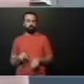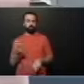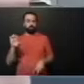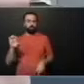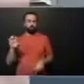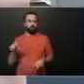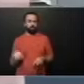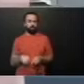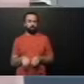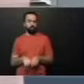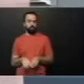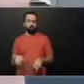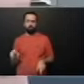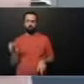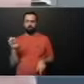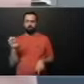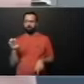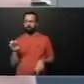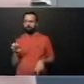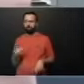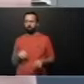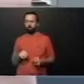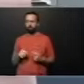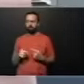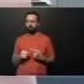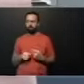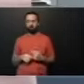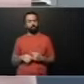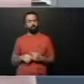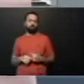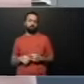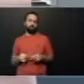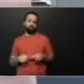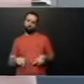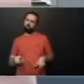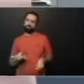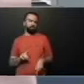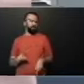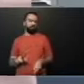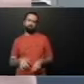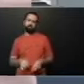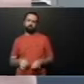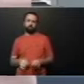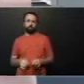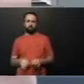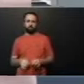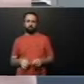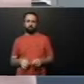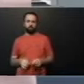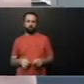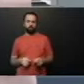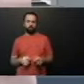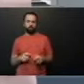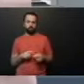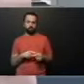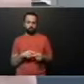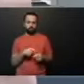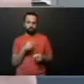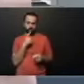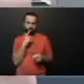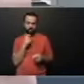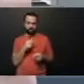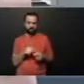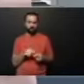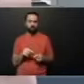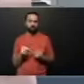deixa eu arrumar aqui pra vocês, e estava, não, a vitamina D,